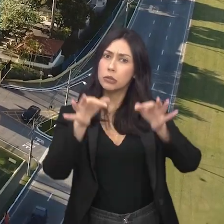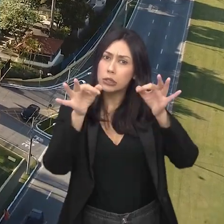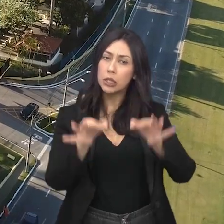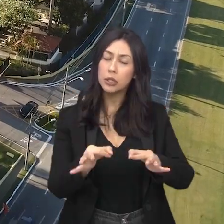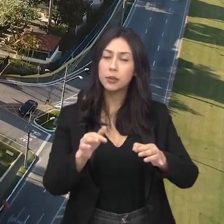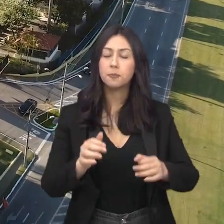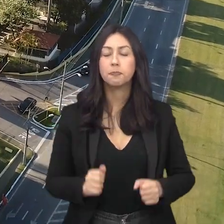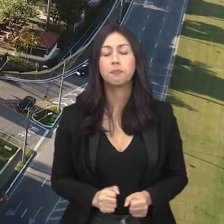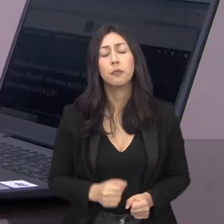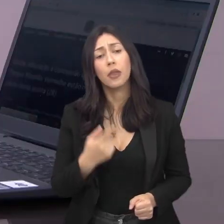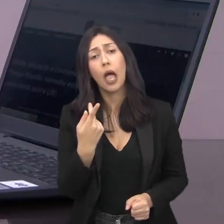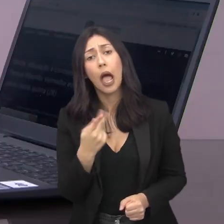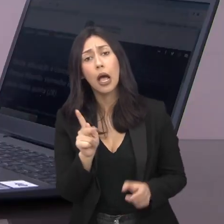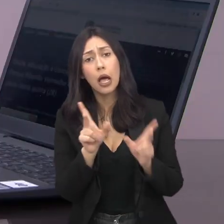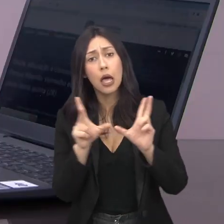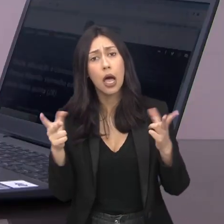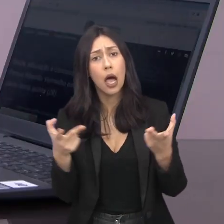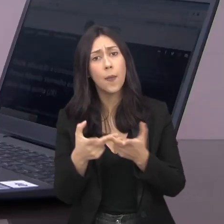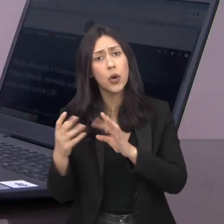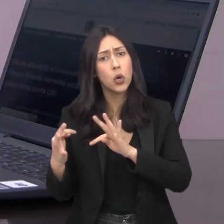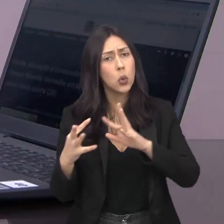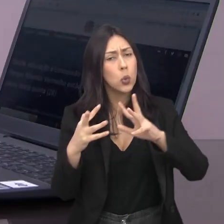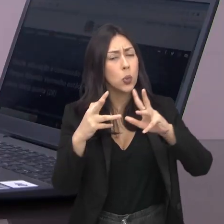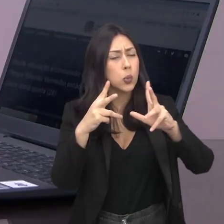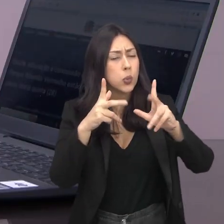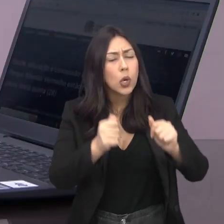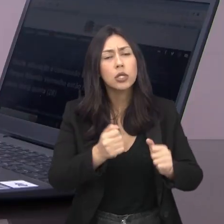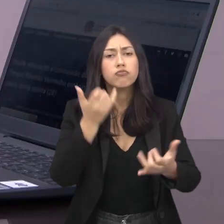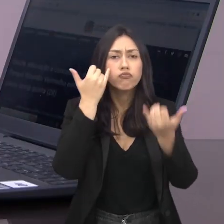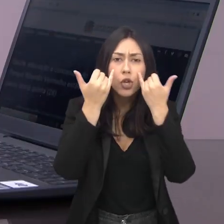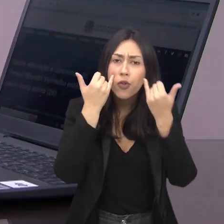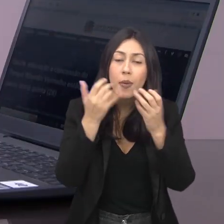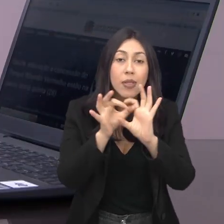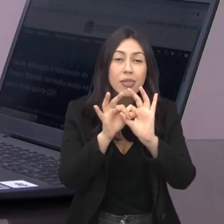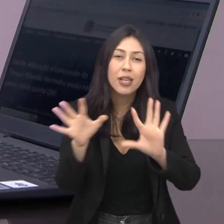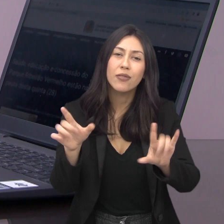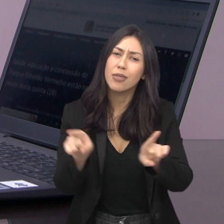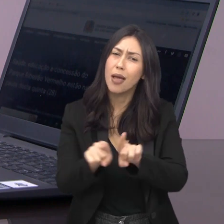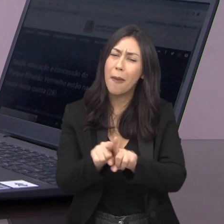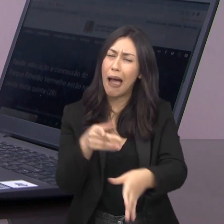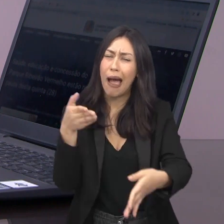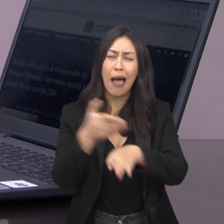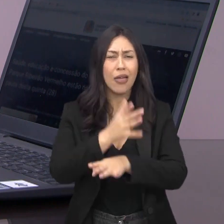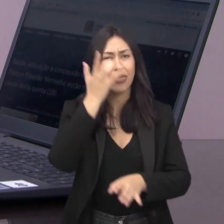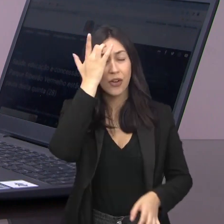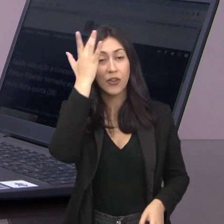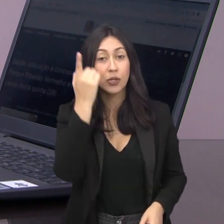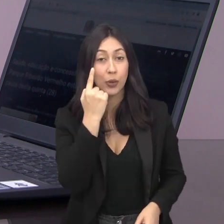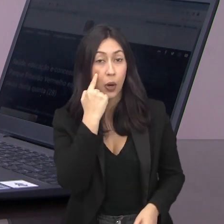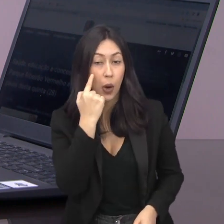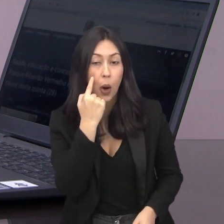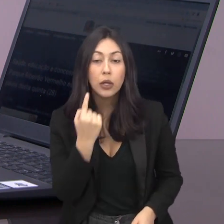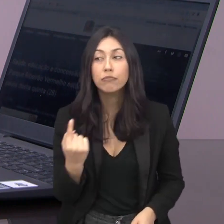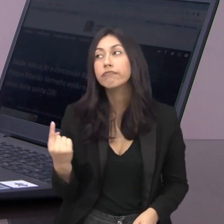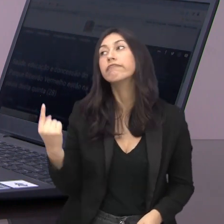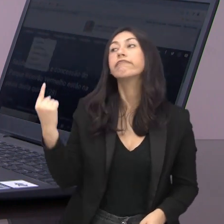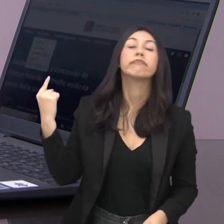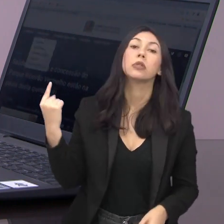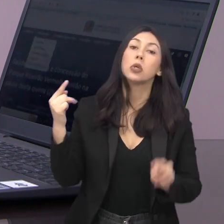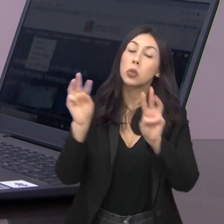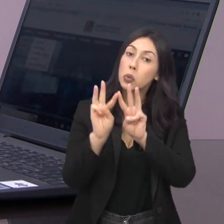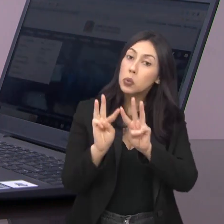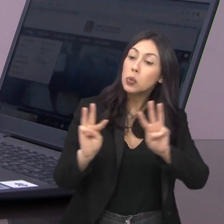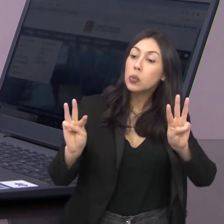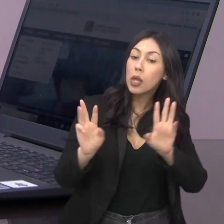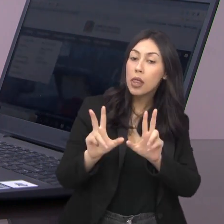entregar essas informações. Aqui na Câmara, todas as informações estão disponíveis e são fáceis de acessar. Olha só, é só